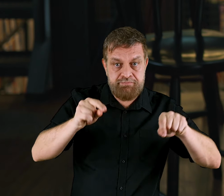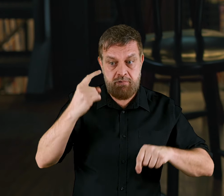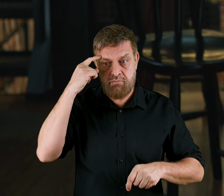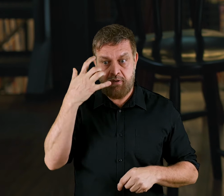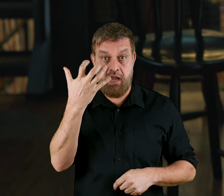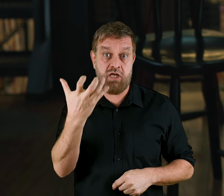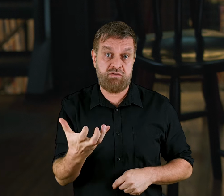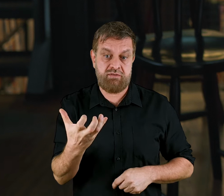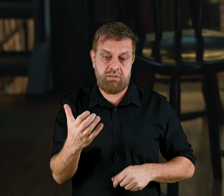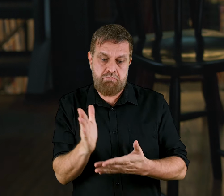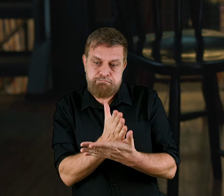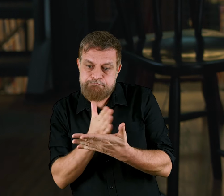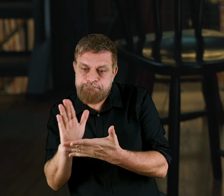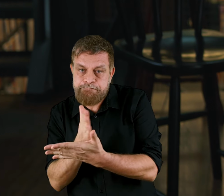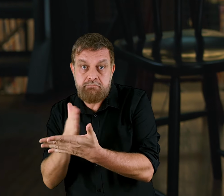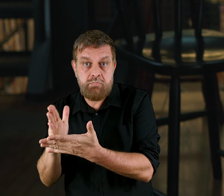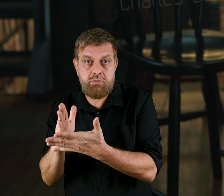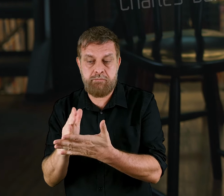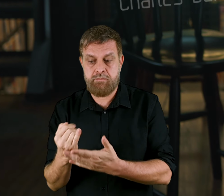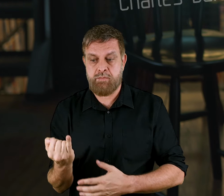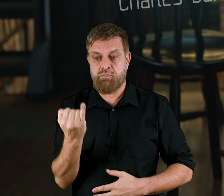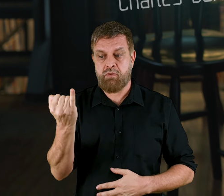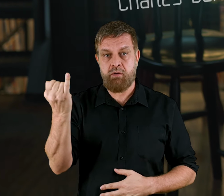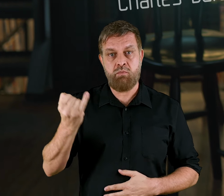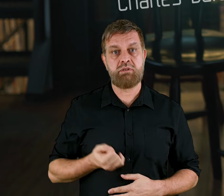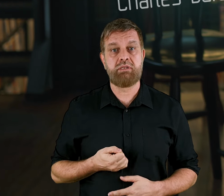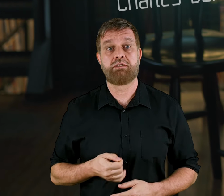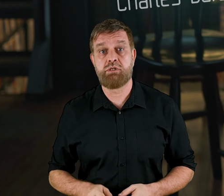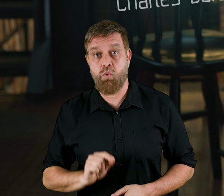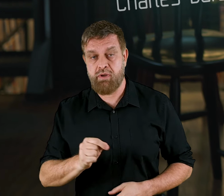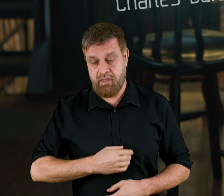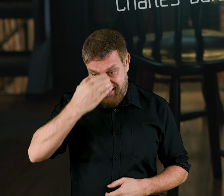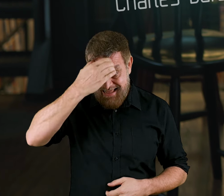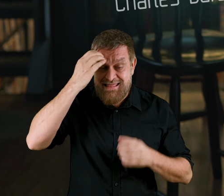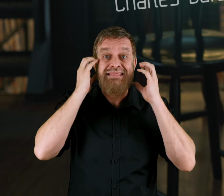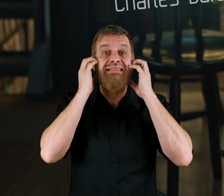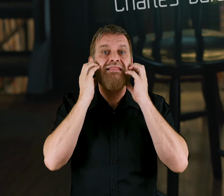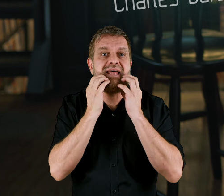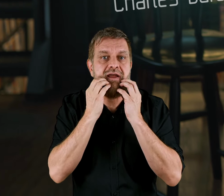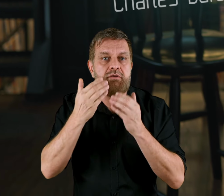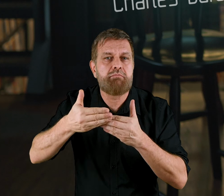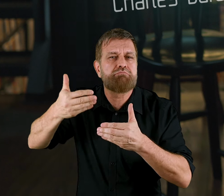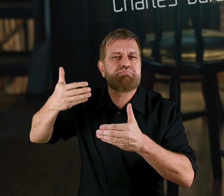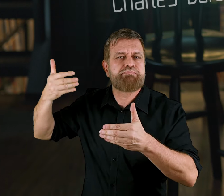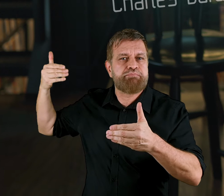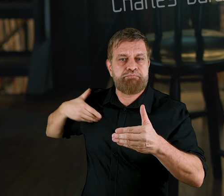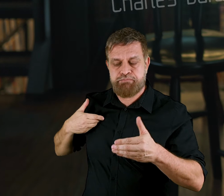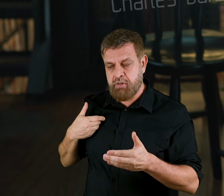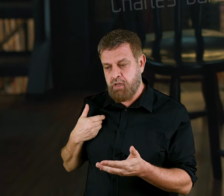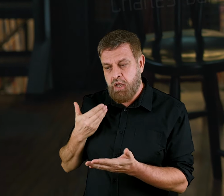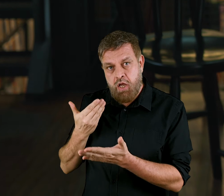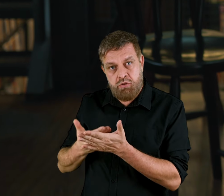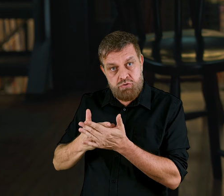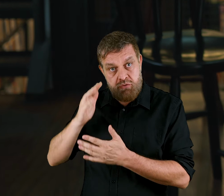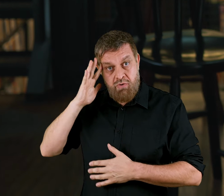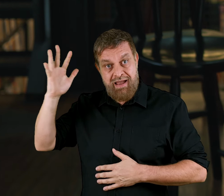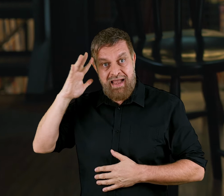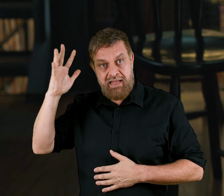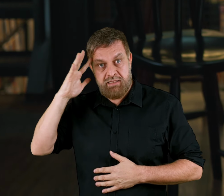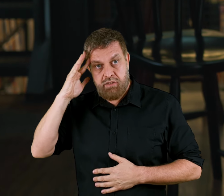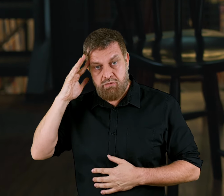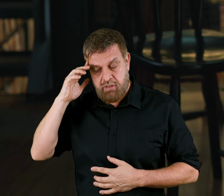importante ressaltar é o seguinte, a noção de seleção artificial já está em Darwin. A primeira parte do Origem das Espécies é sobre